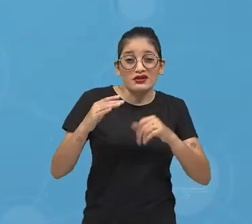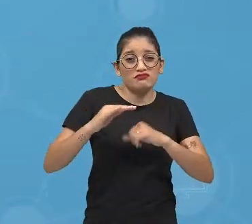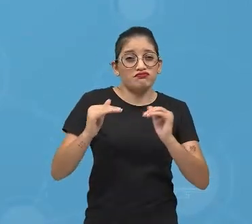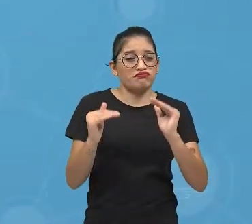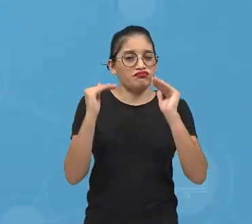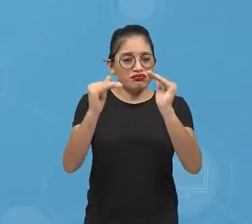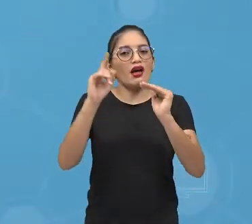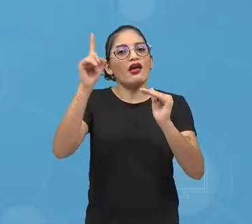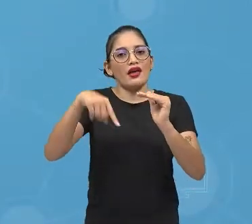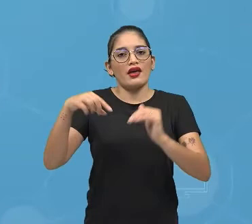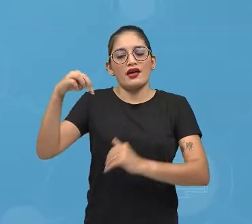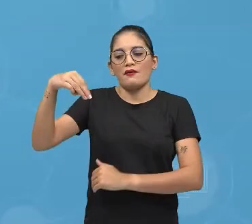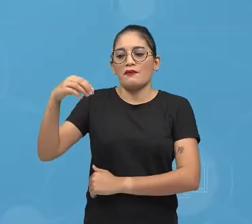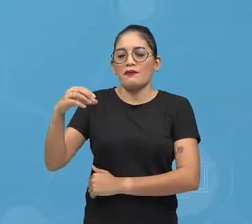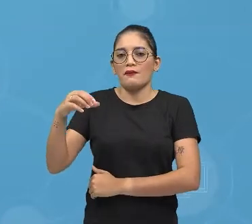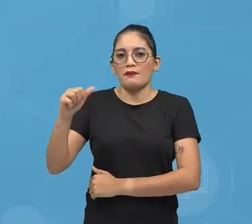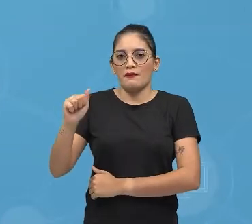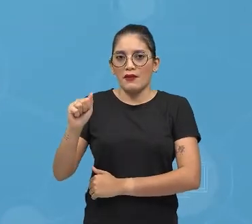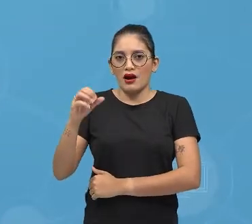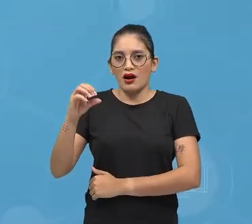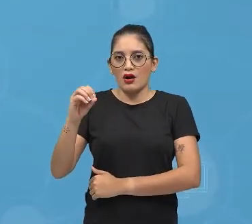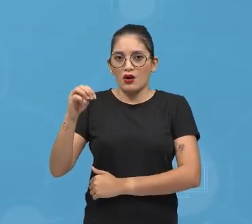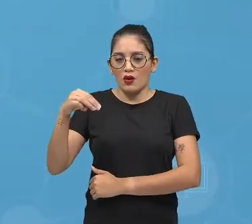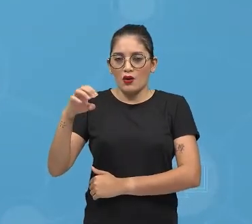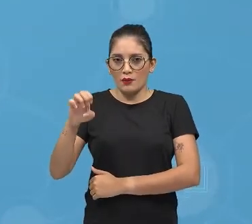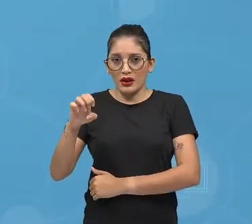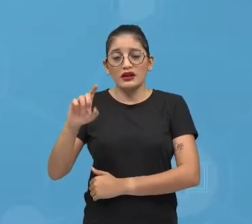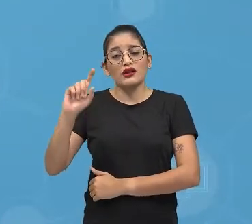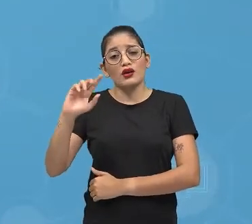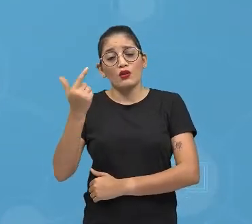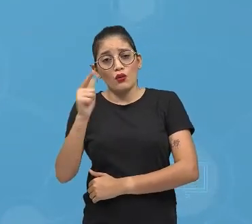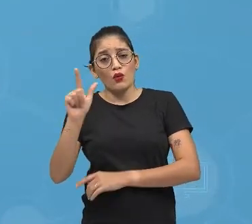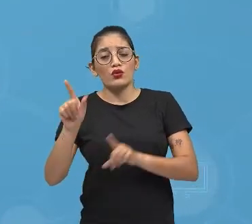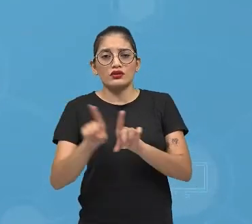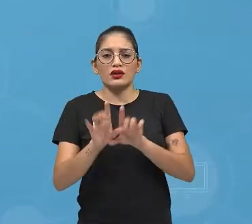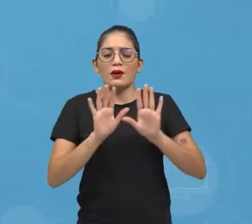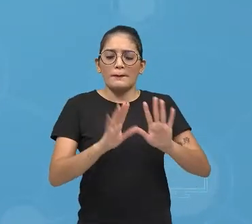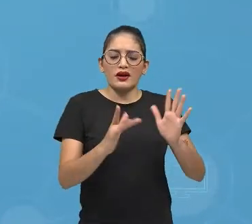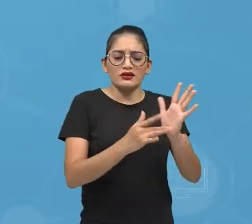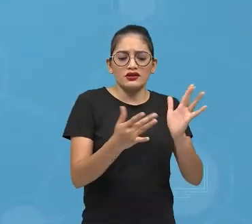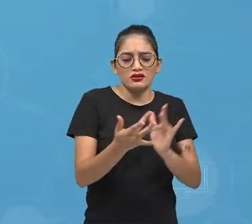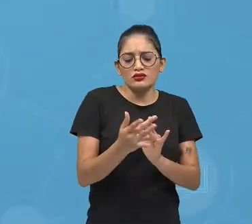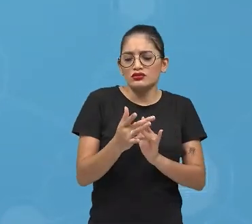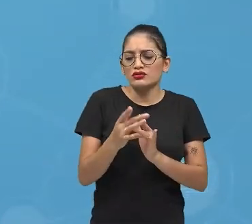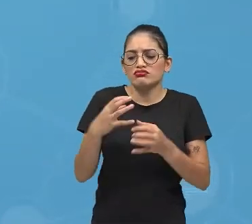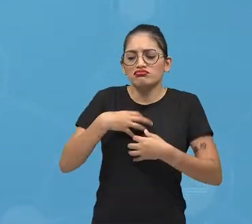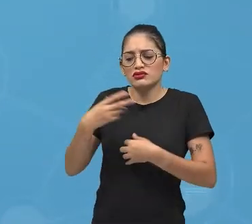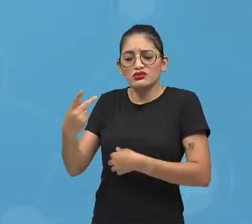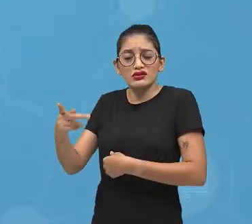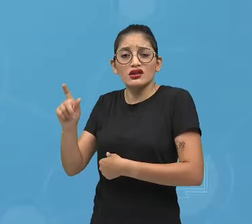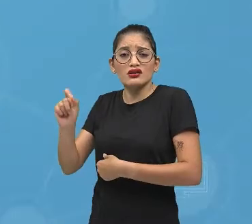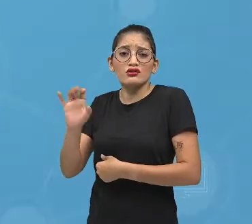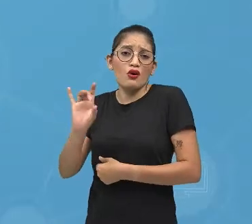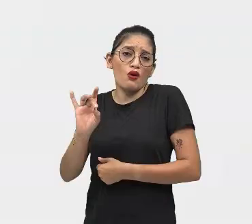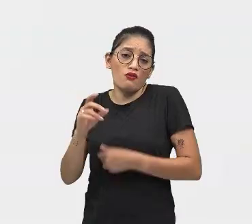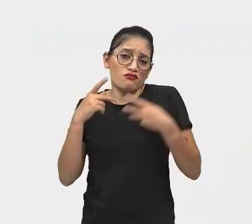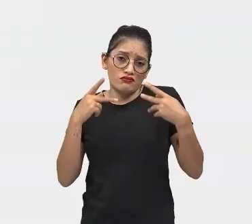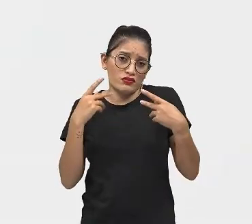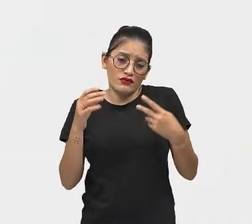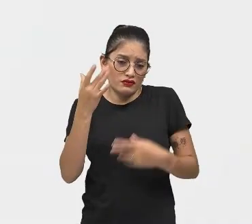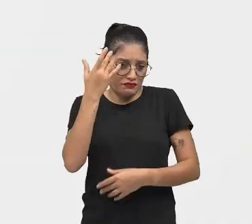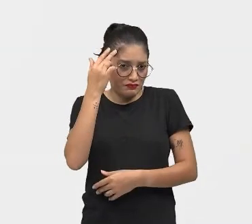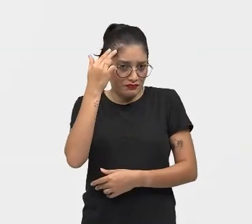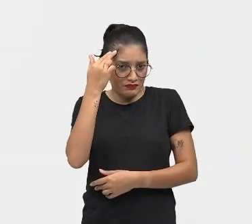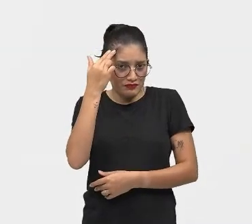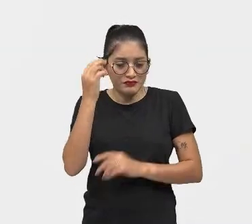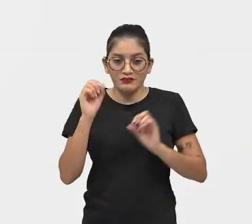E existem outros profetas menores. Jesus é apenas para eles mais um profeta.